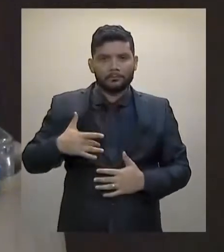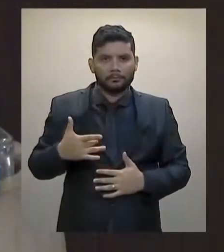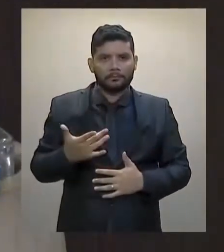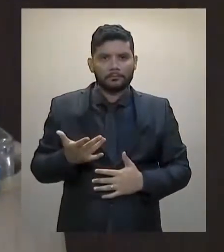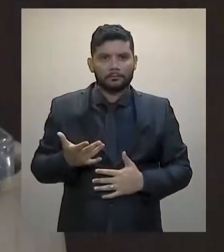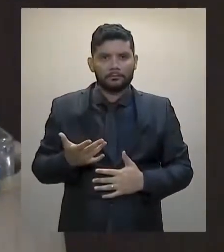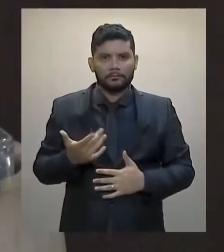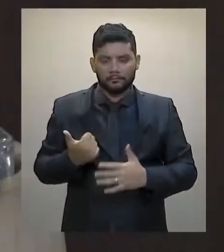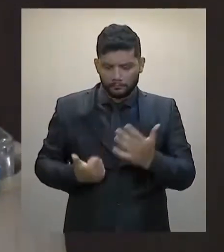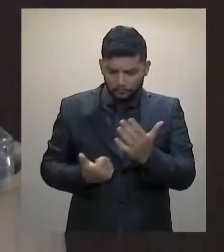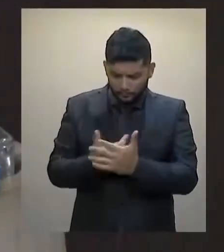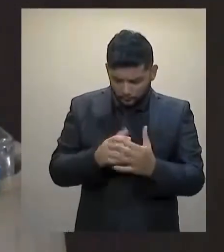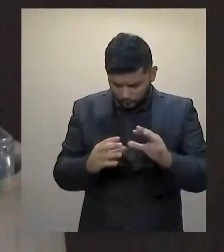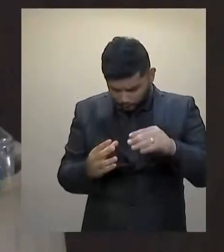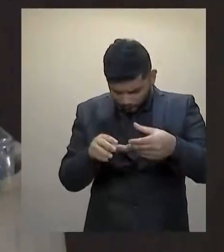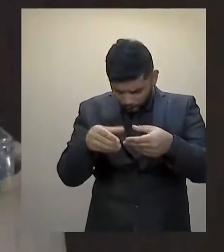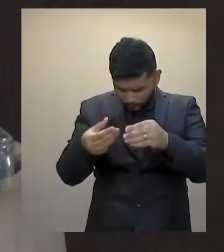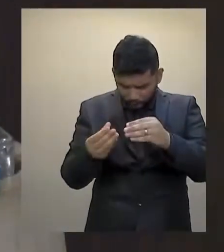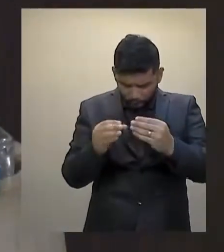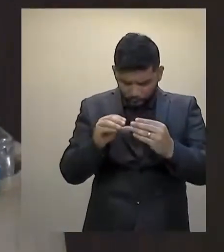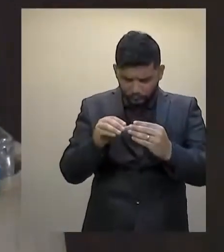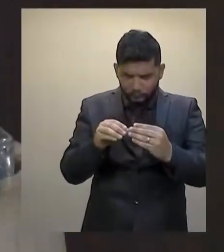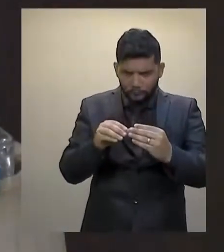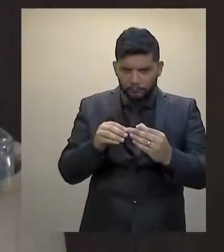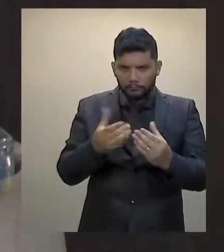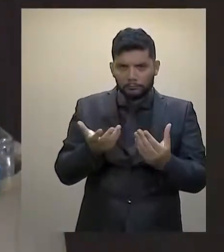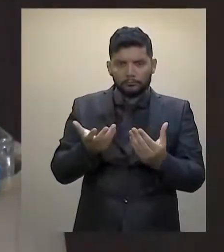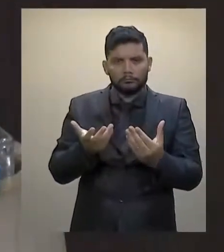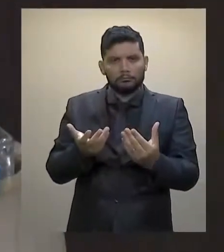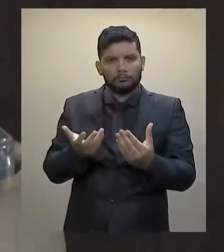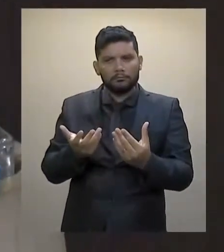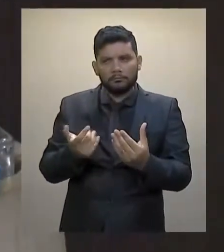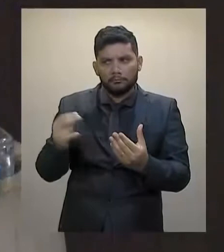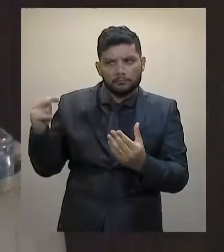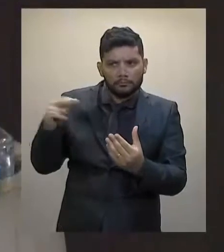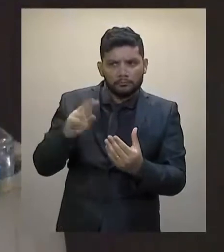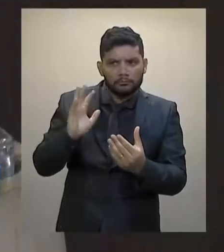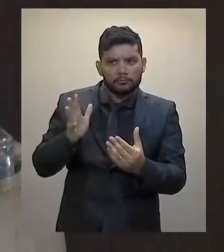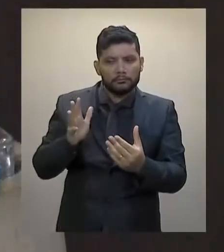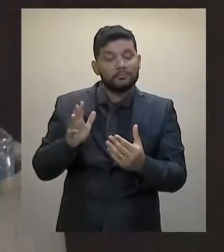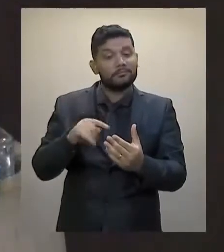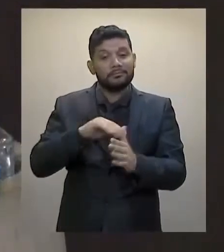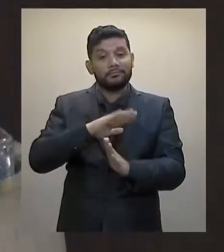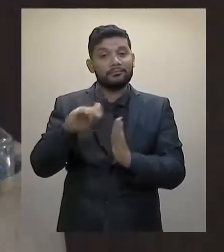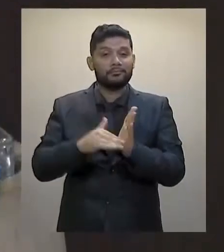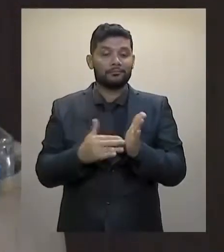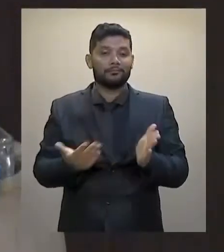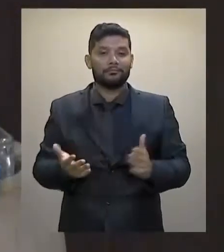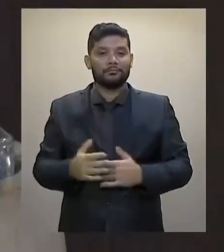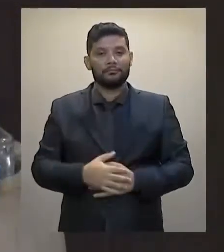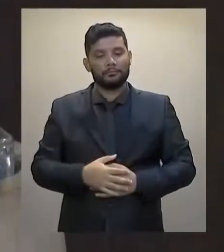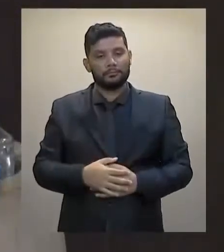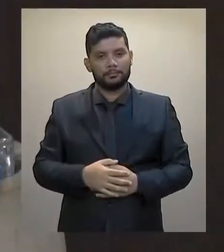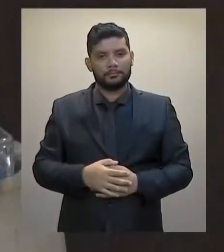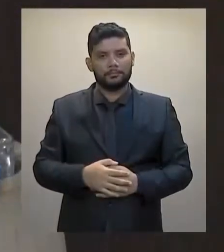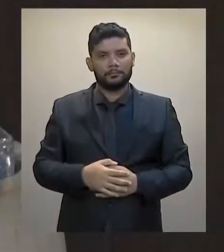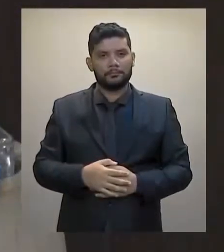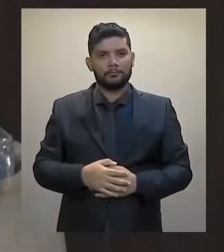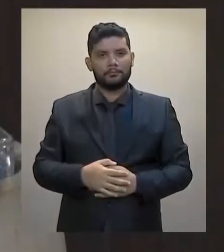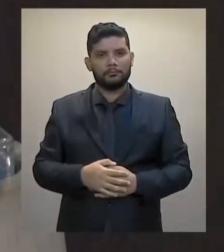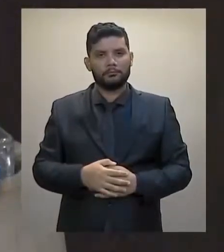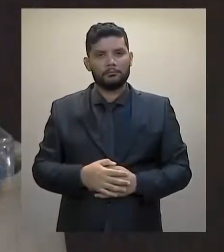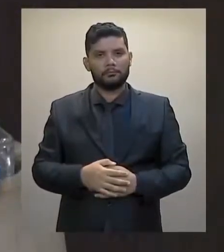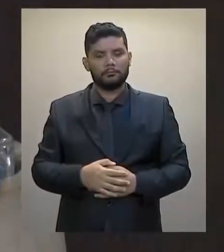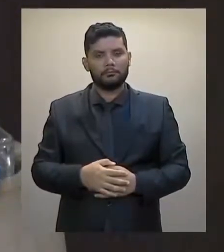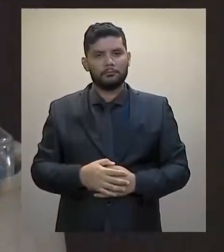um produto, você sabe que a vigilância sanitária esteve lá. Toda a população é usuária do serviço público. Toda a população. E aí, eu